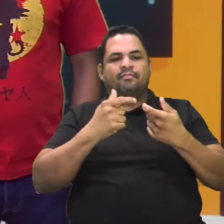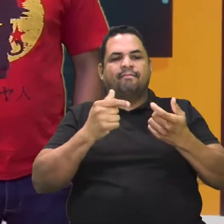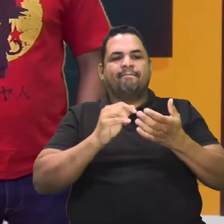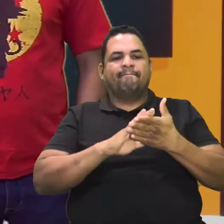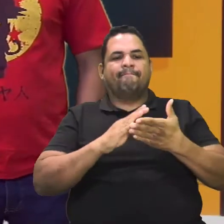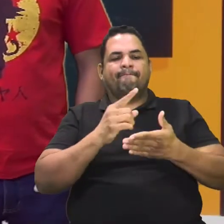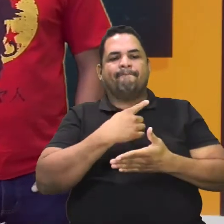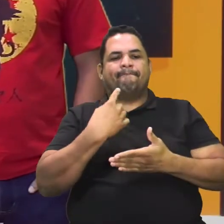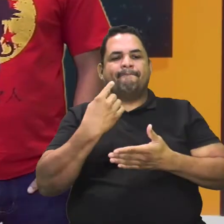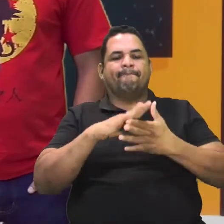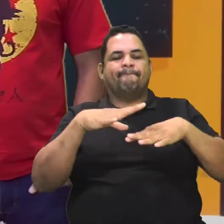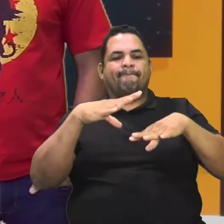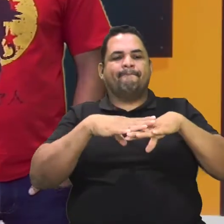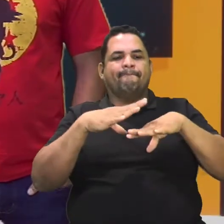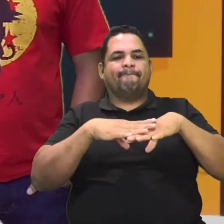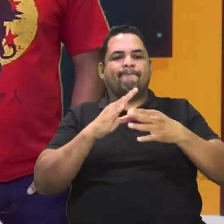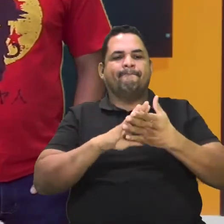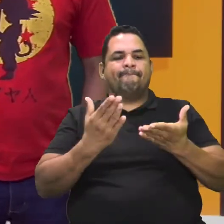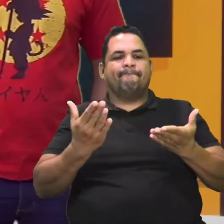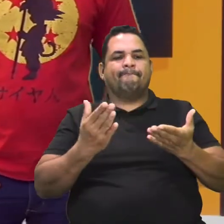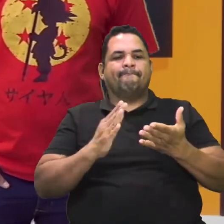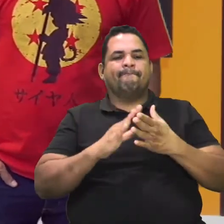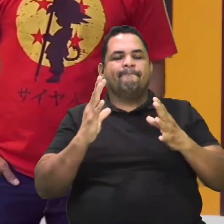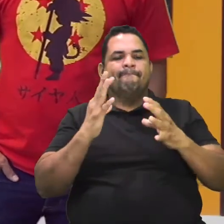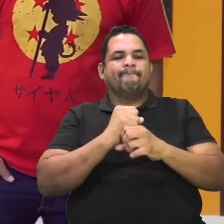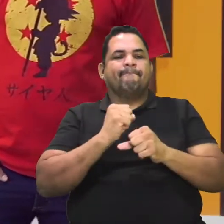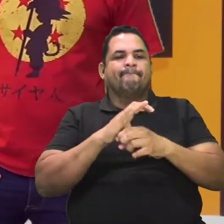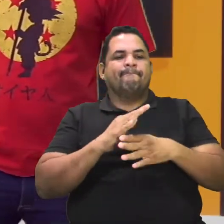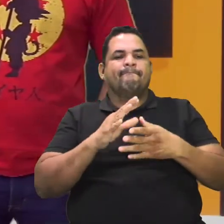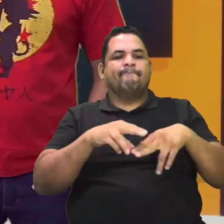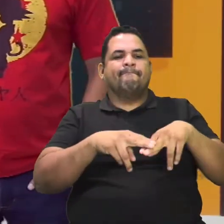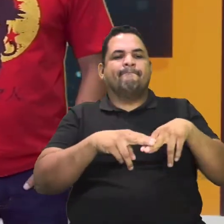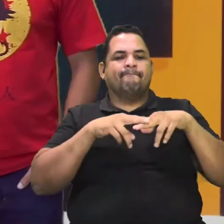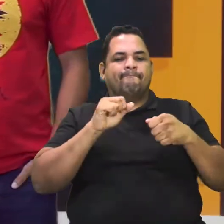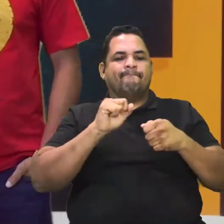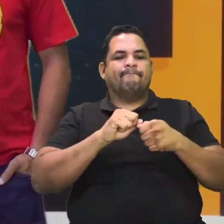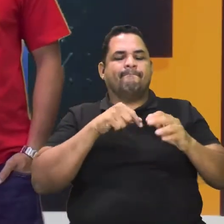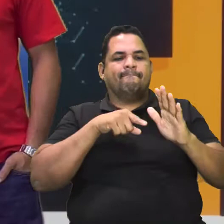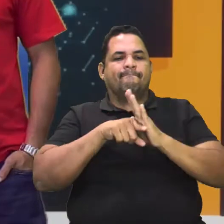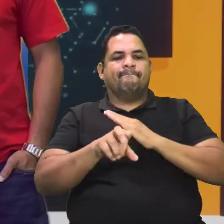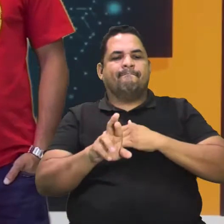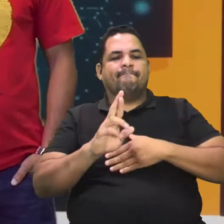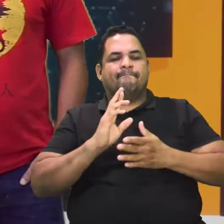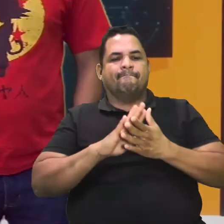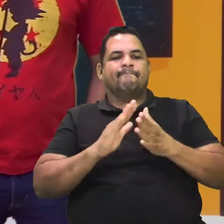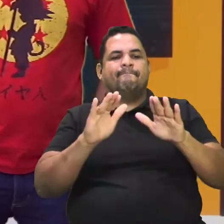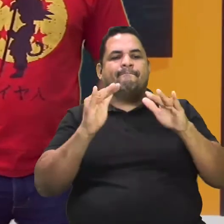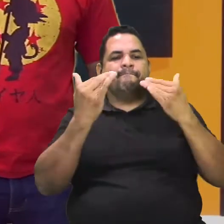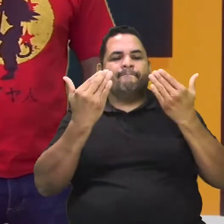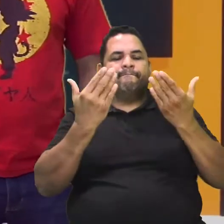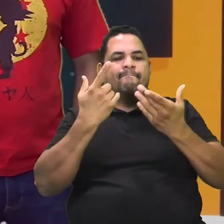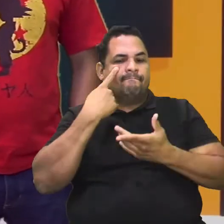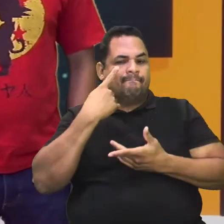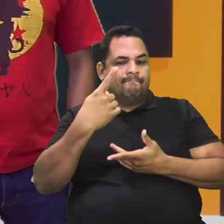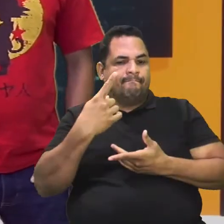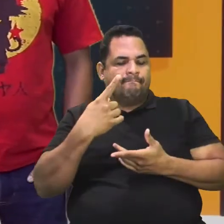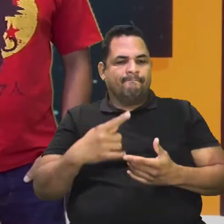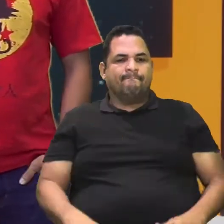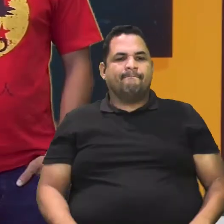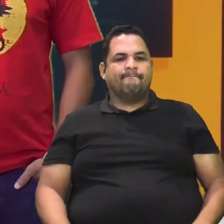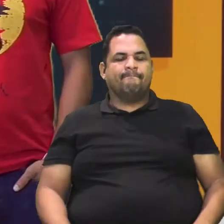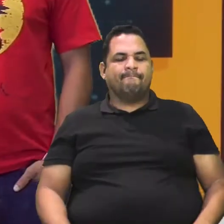aí a parte matemática mesmo da coisa, né, os cálculos. Então, por isso que a gente fez esse quiz, para vocês identificarem aí as